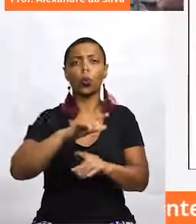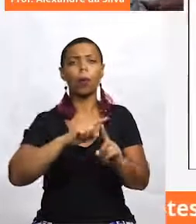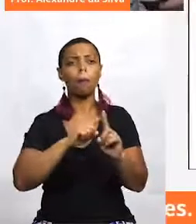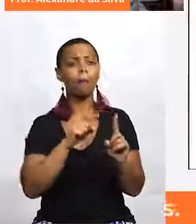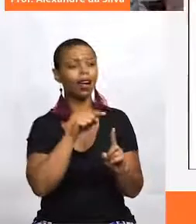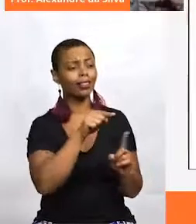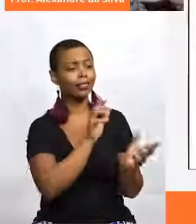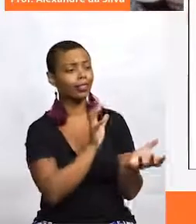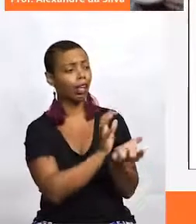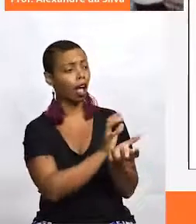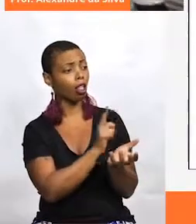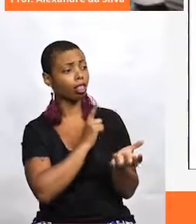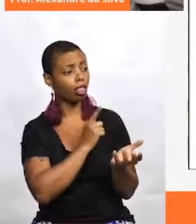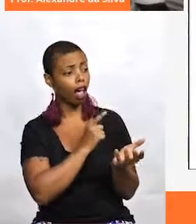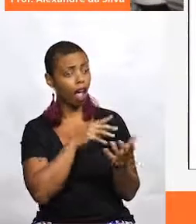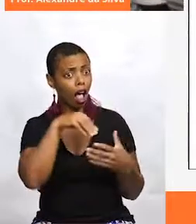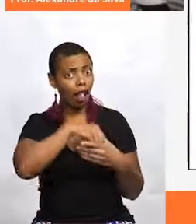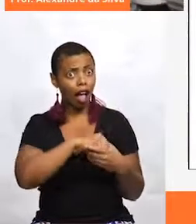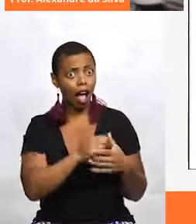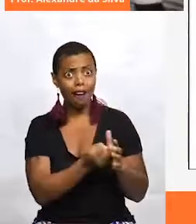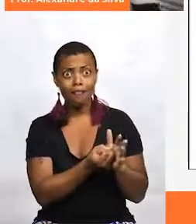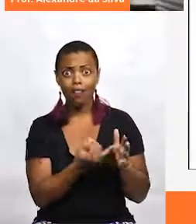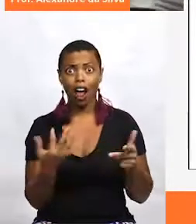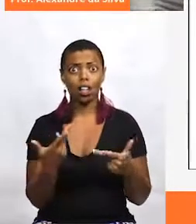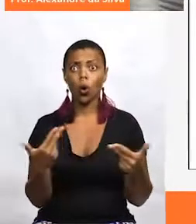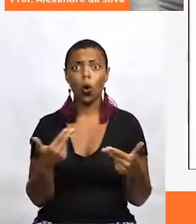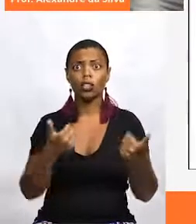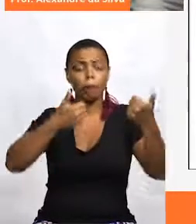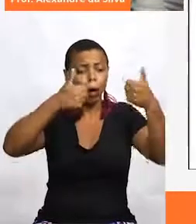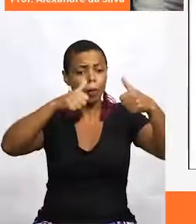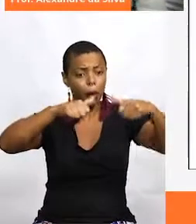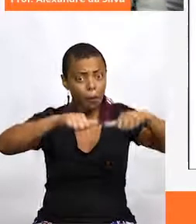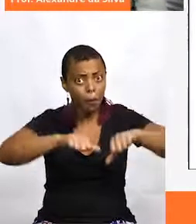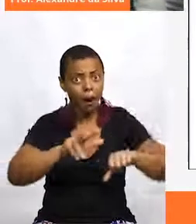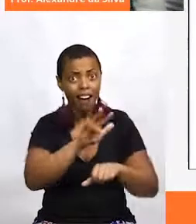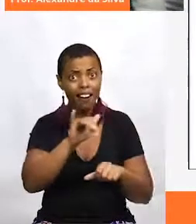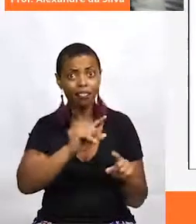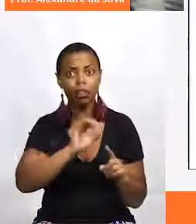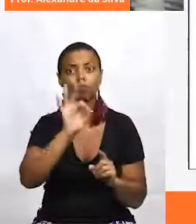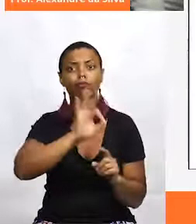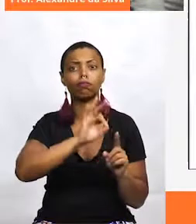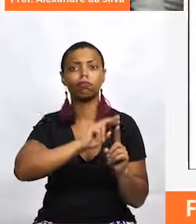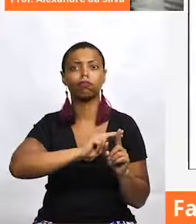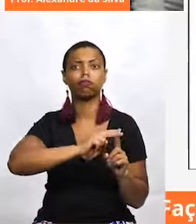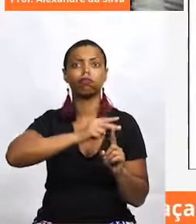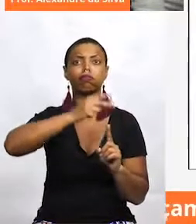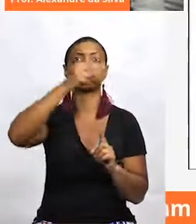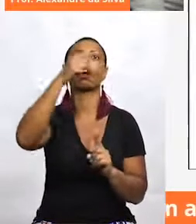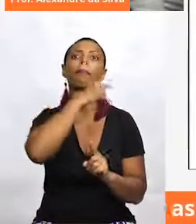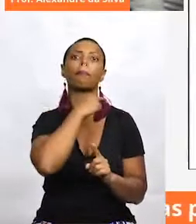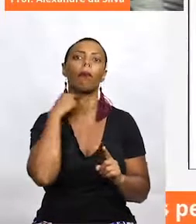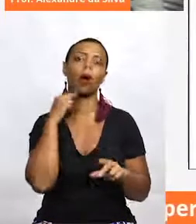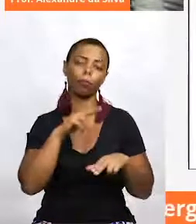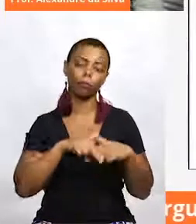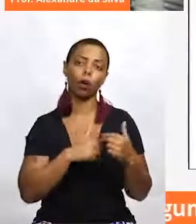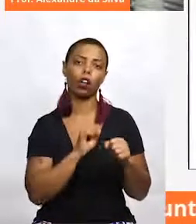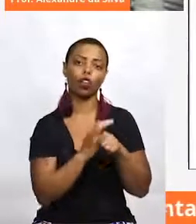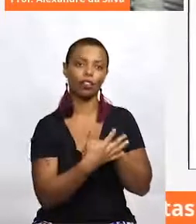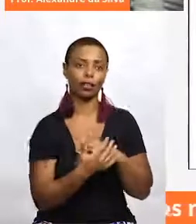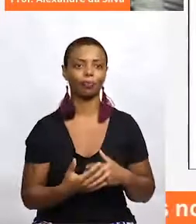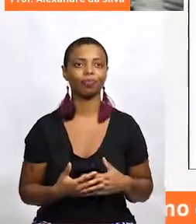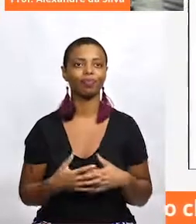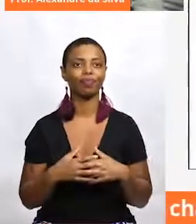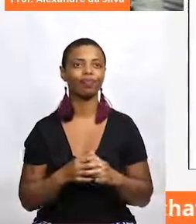acumulava essa série de fatores que a gente sabe hoje vai aumentar a chance de letalidade pela Covid. E é só agora,